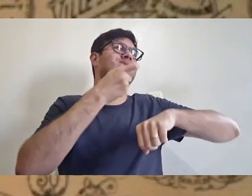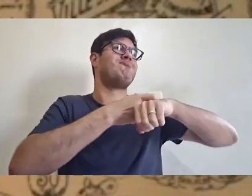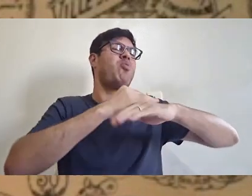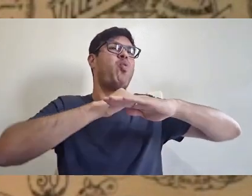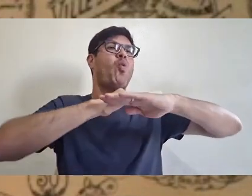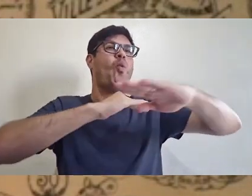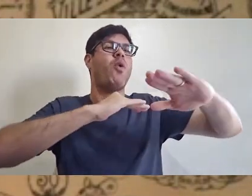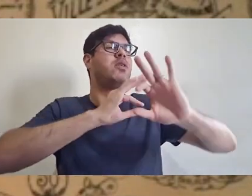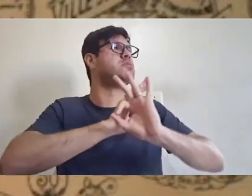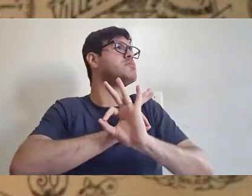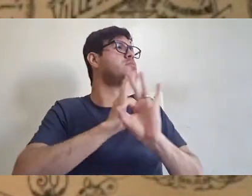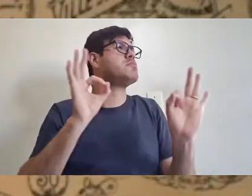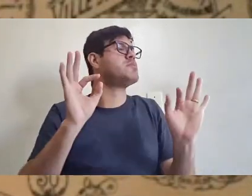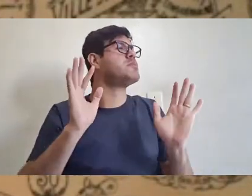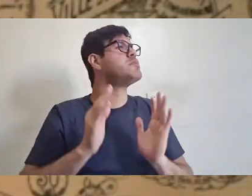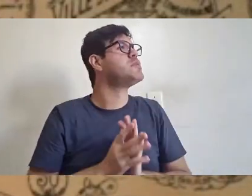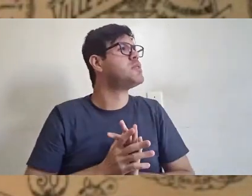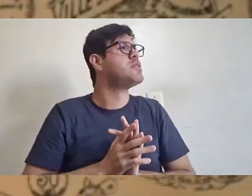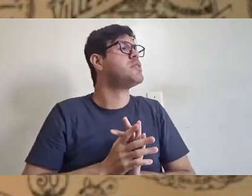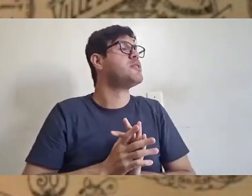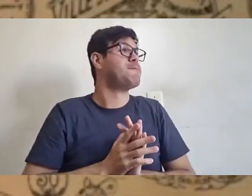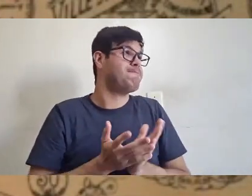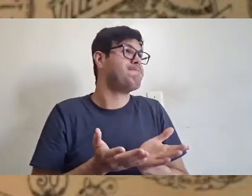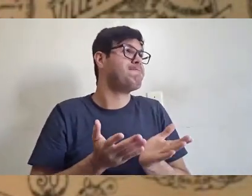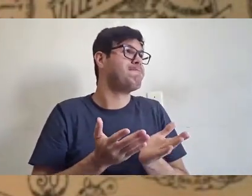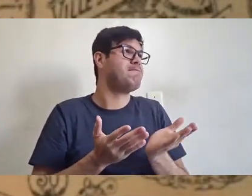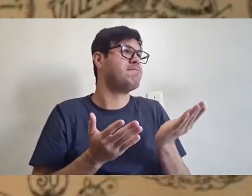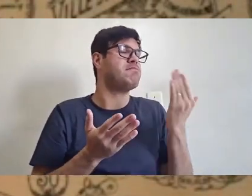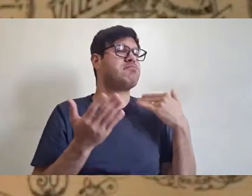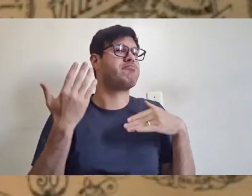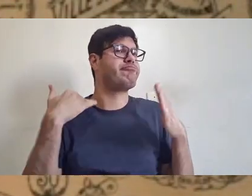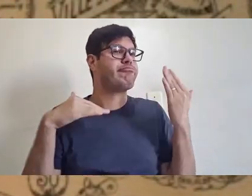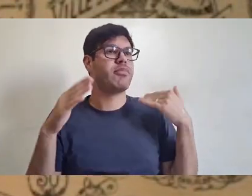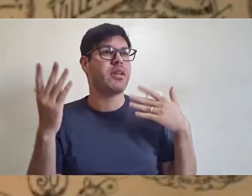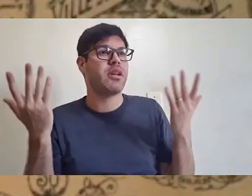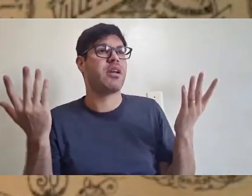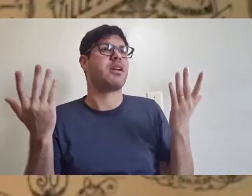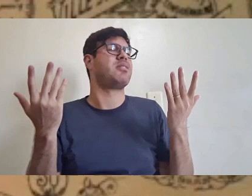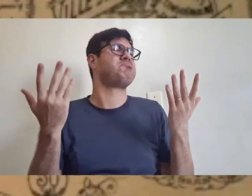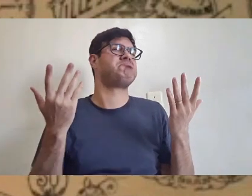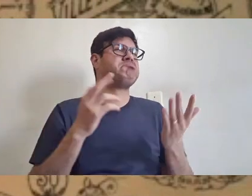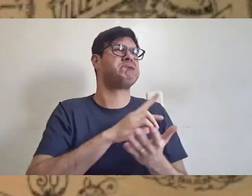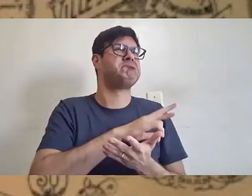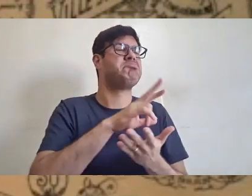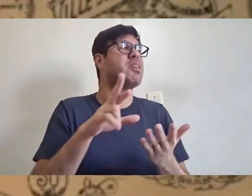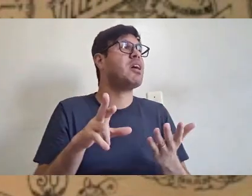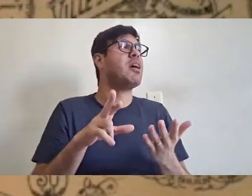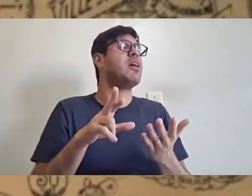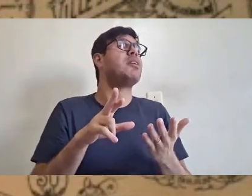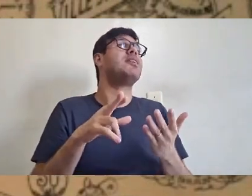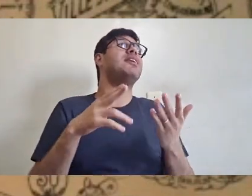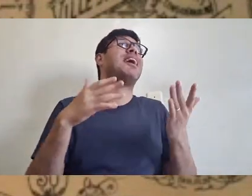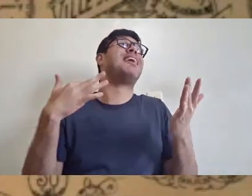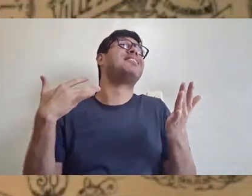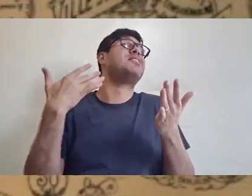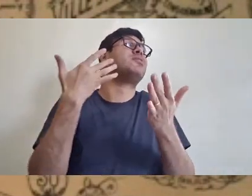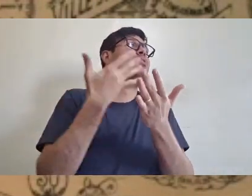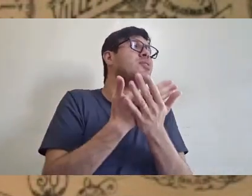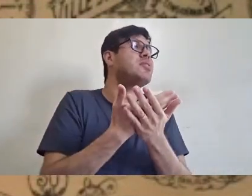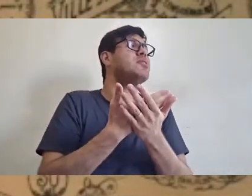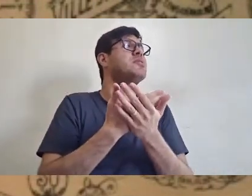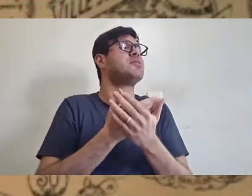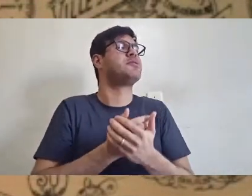piso que seja conveniente para passeio. Aí acabou, vamos dizer assim, ainda hoje,